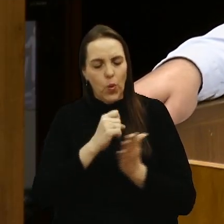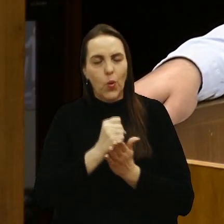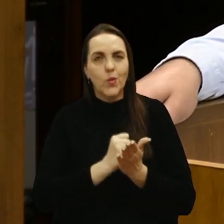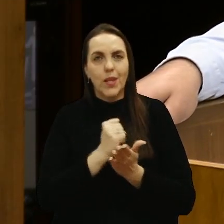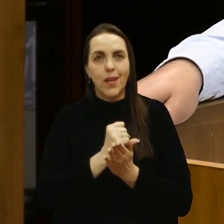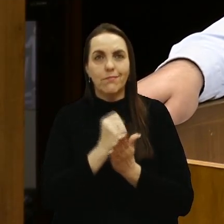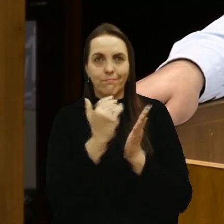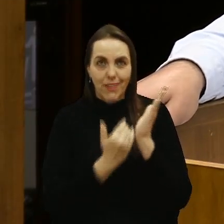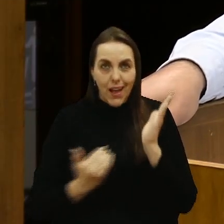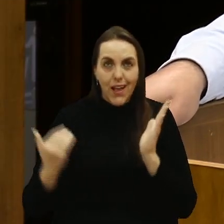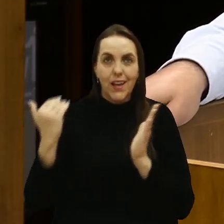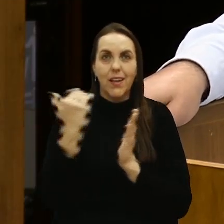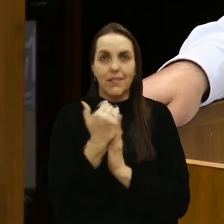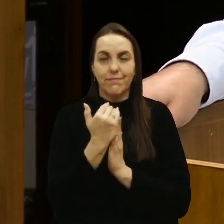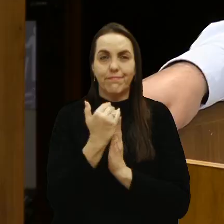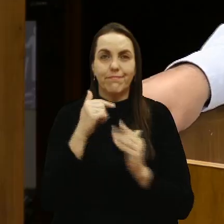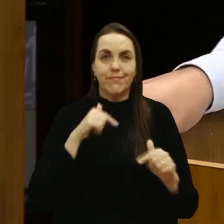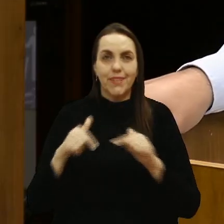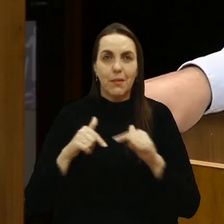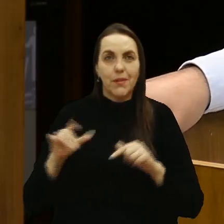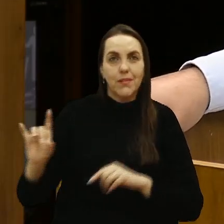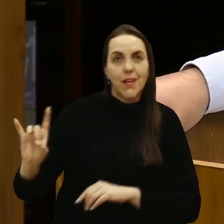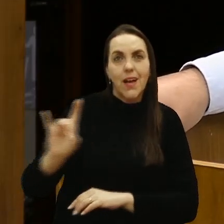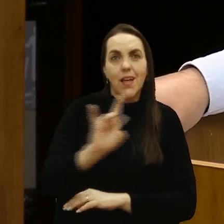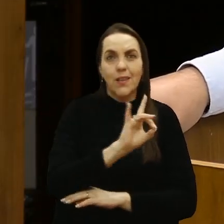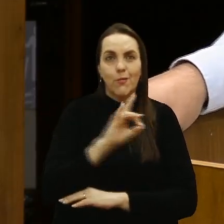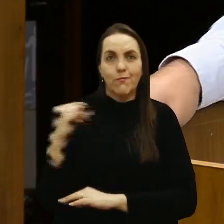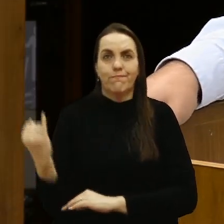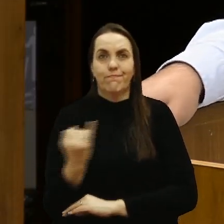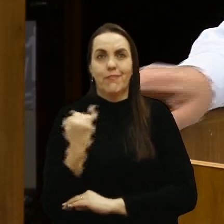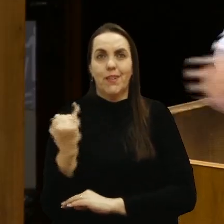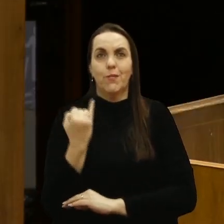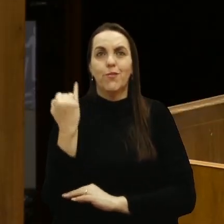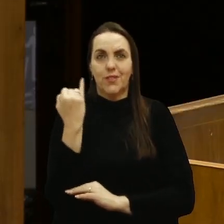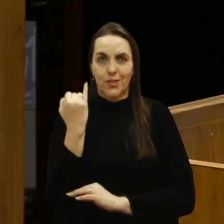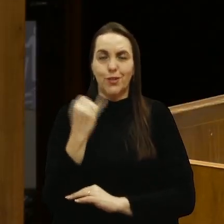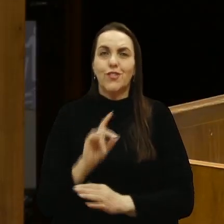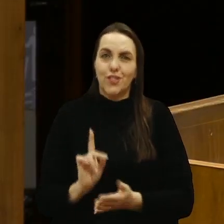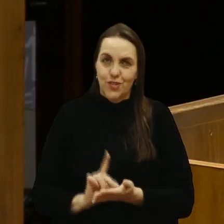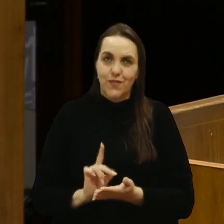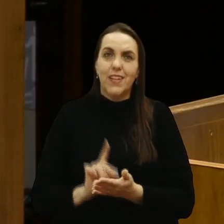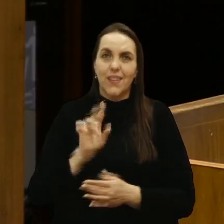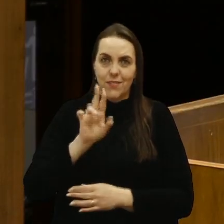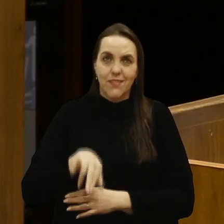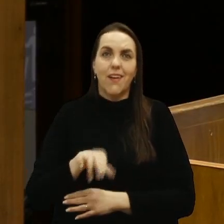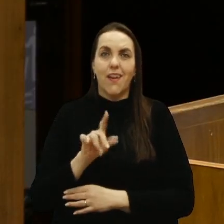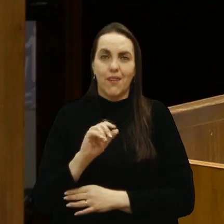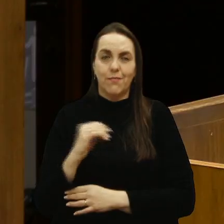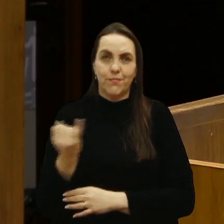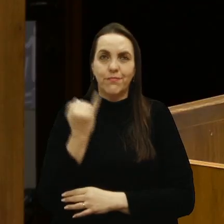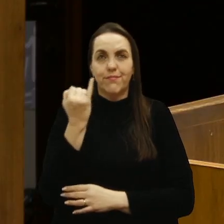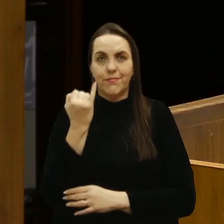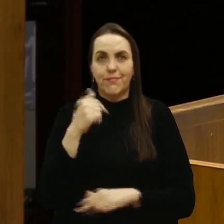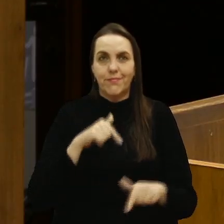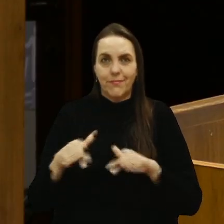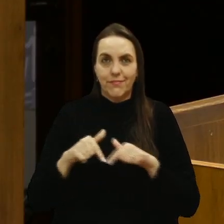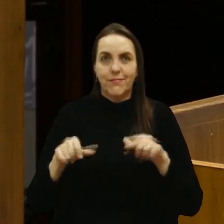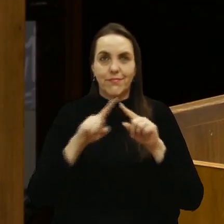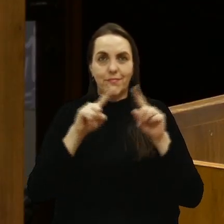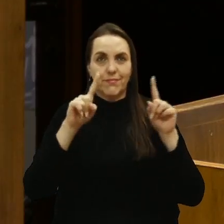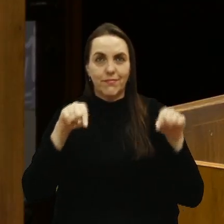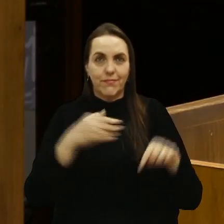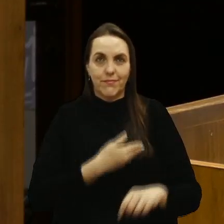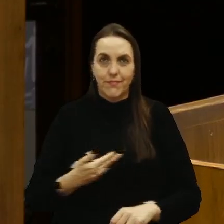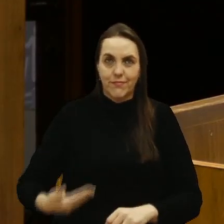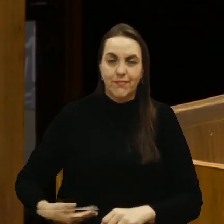que o trabalho de cada um faz a diferença, e faz mesmo. É o trabalho das servidoras e dos